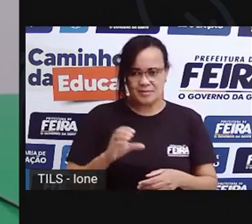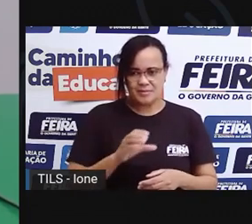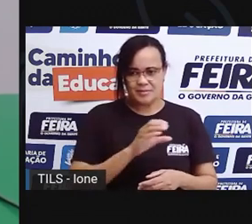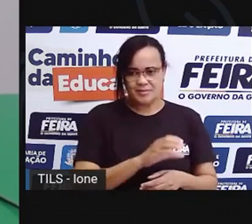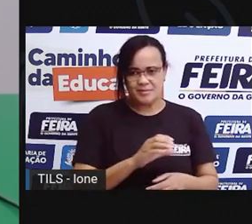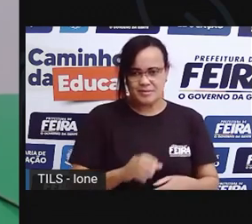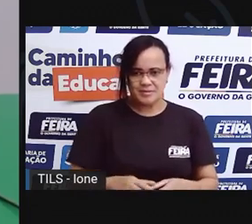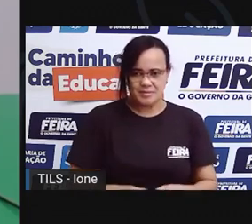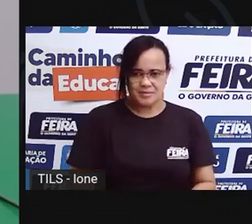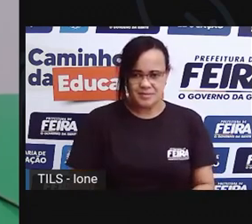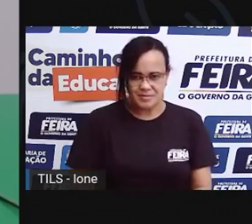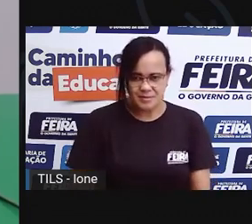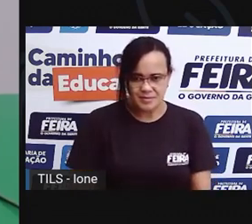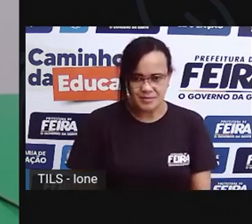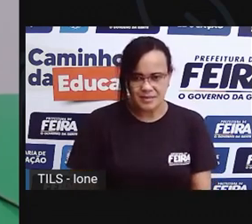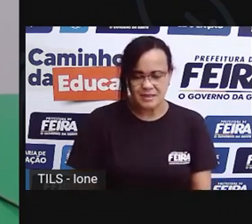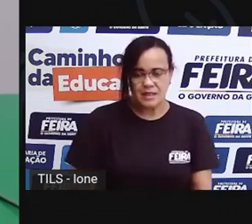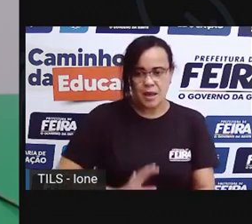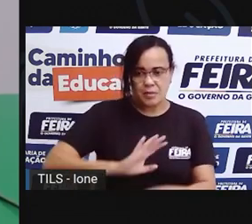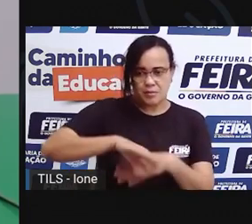Você embaralha as peças.